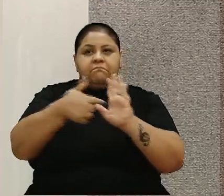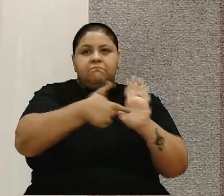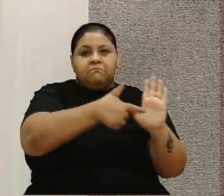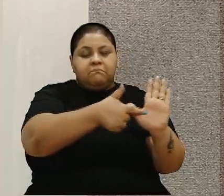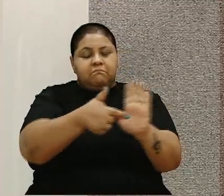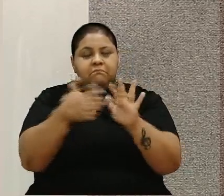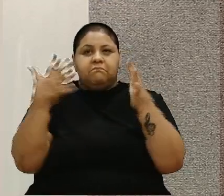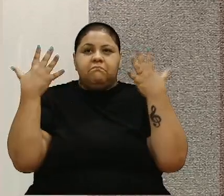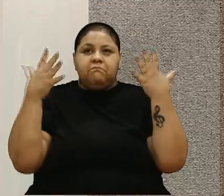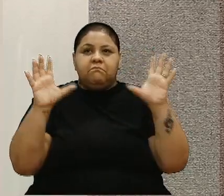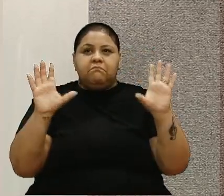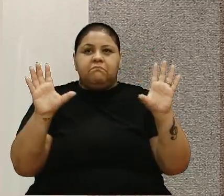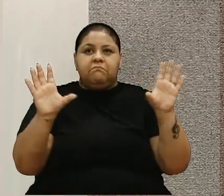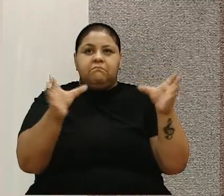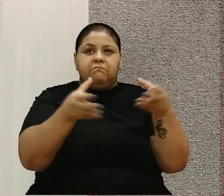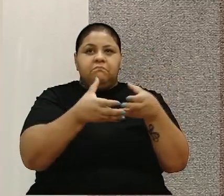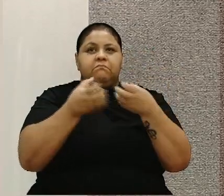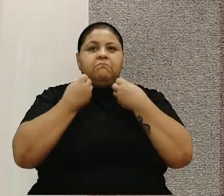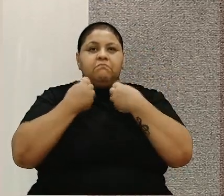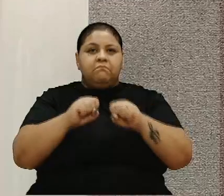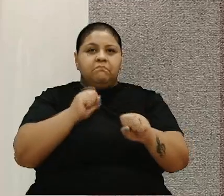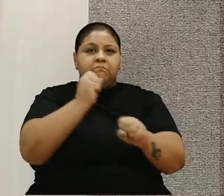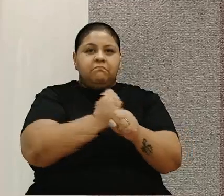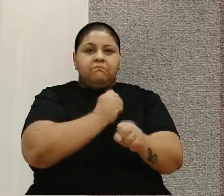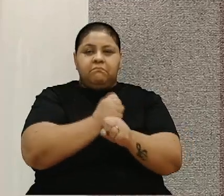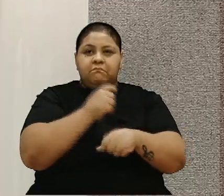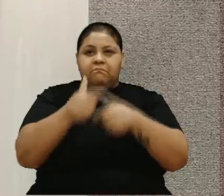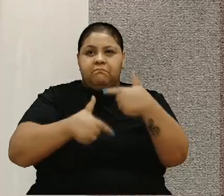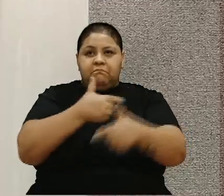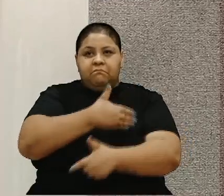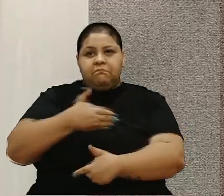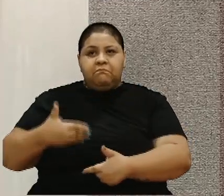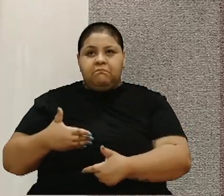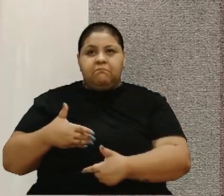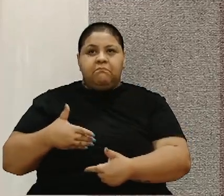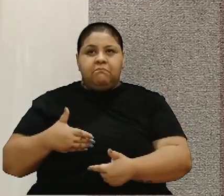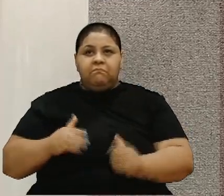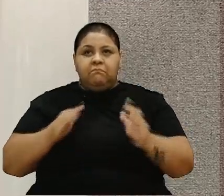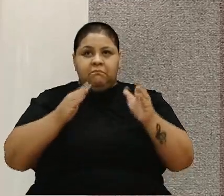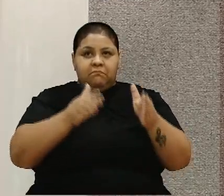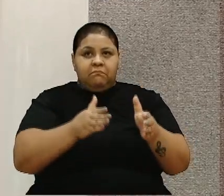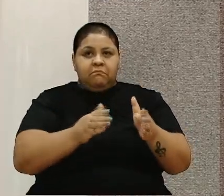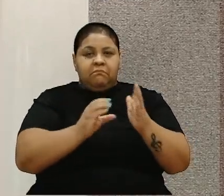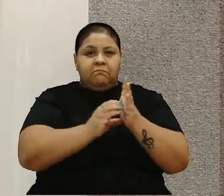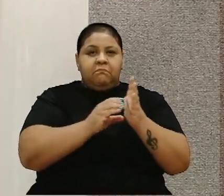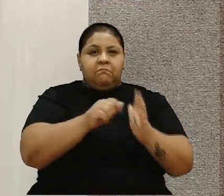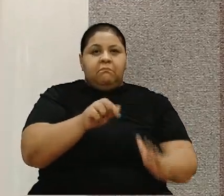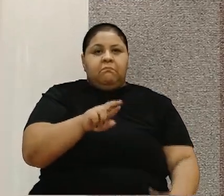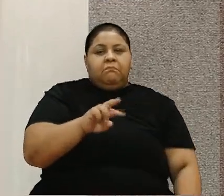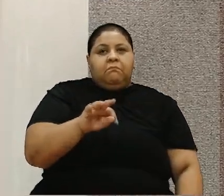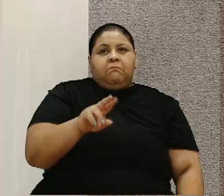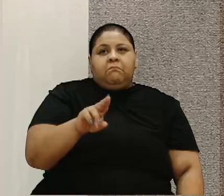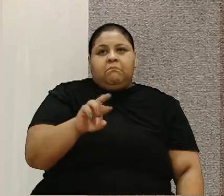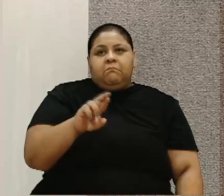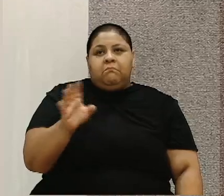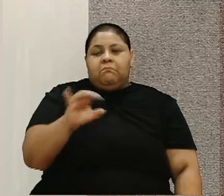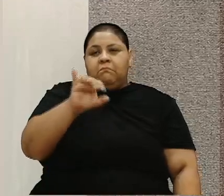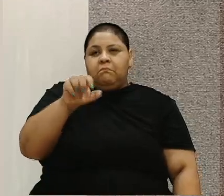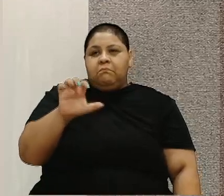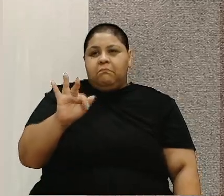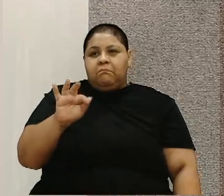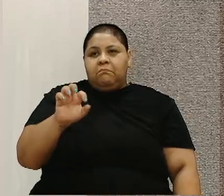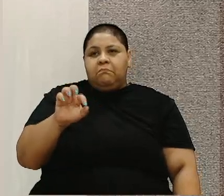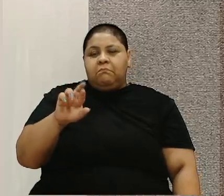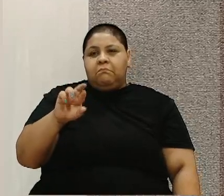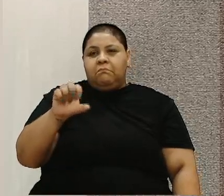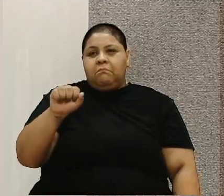voto à equipe da Secretaria Municipal de Obras e Serviços Públicos, em especial aos servidores Arthur de Paula, Jefferson Plain,